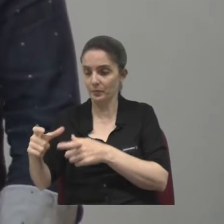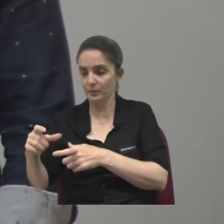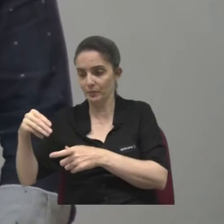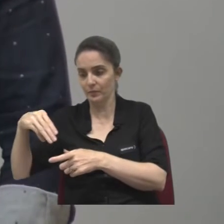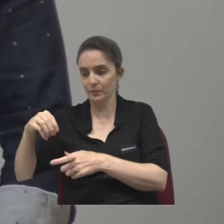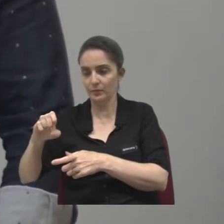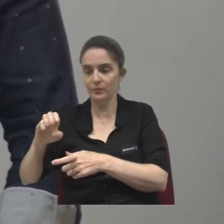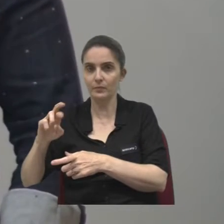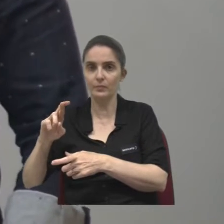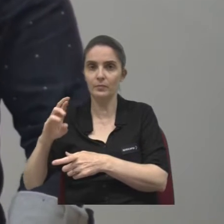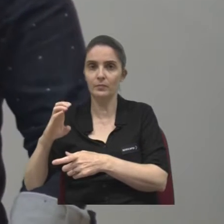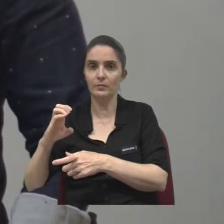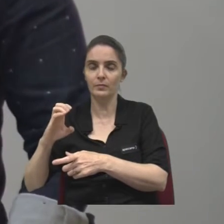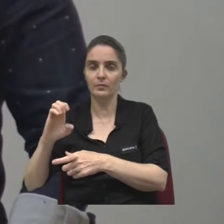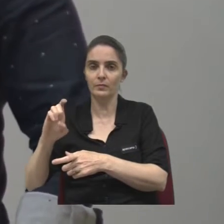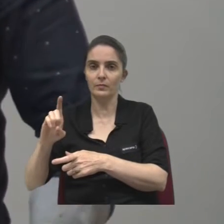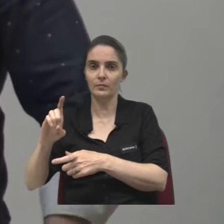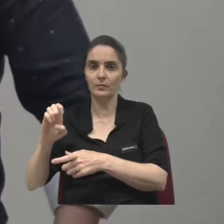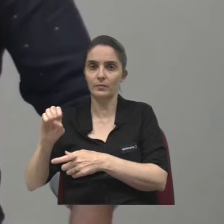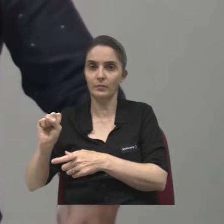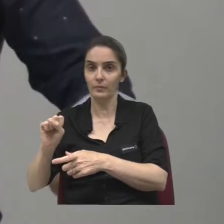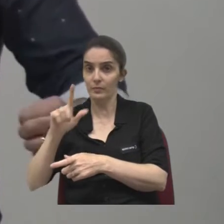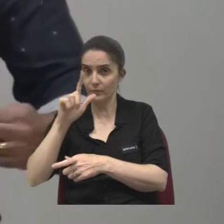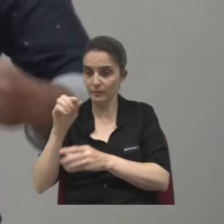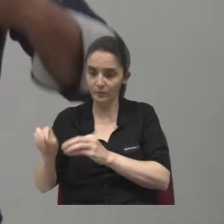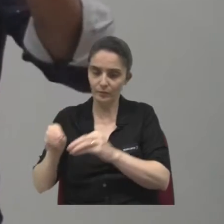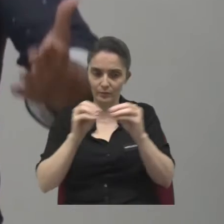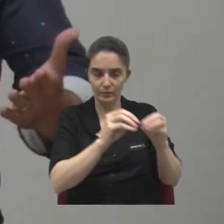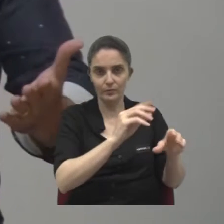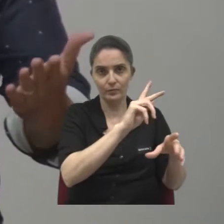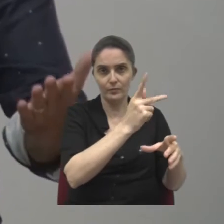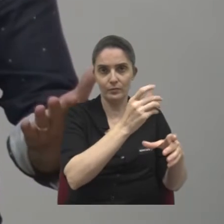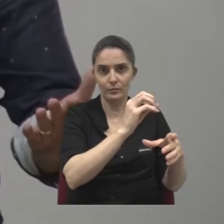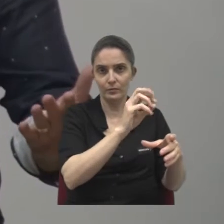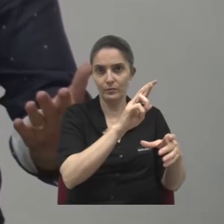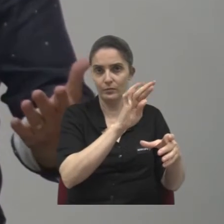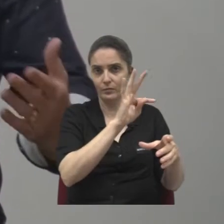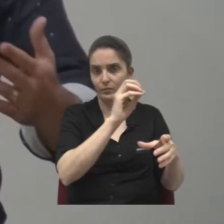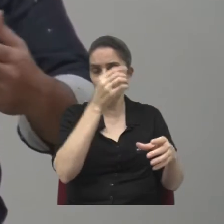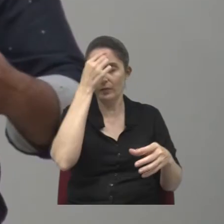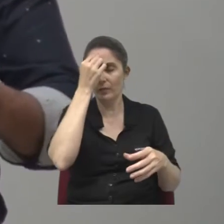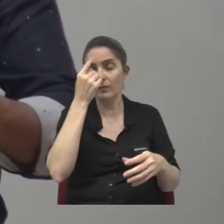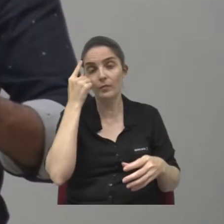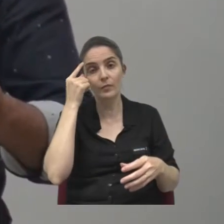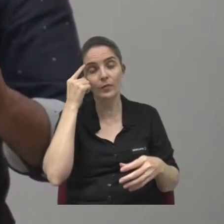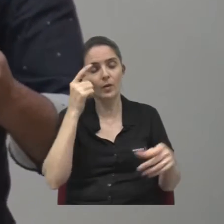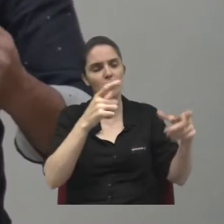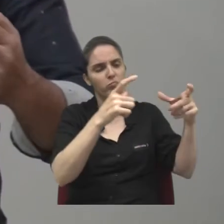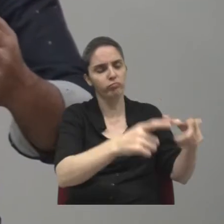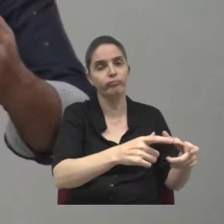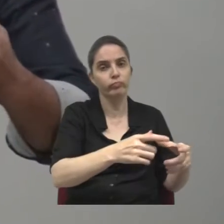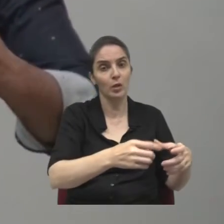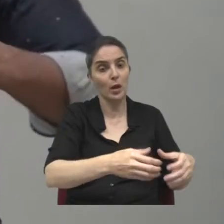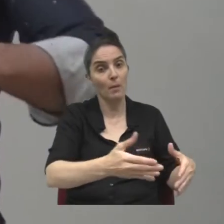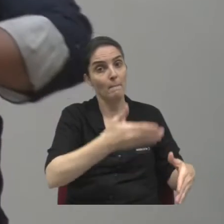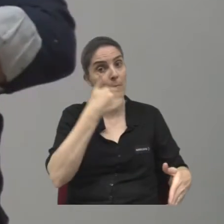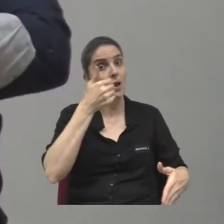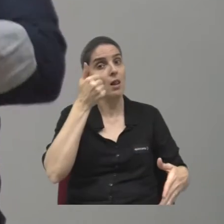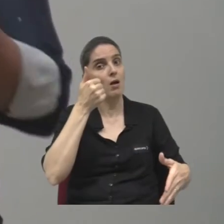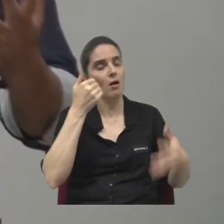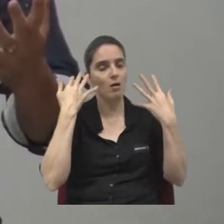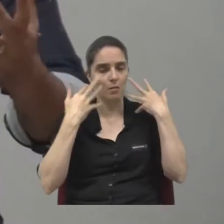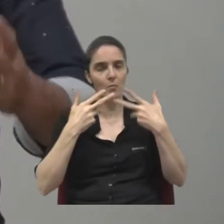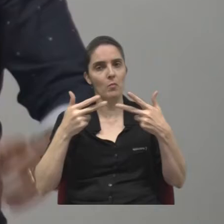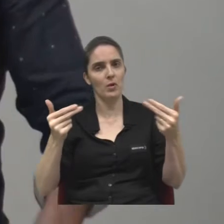Horto, eu acreditei que tivesse, no mínimo, um espaço digno para o animal, né? Então, eu fico pensando, então